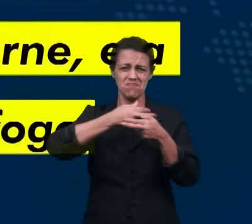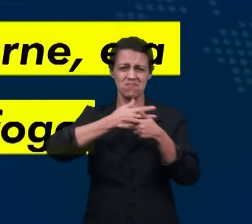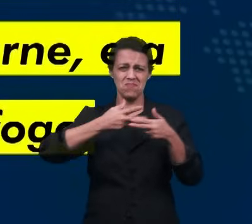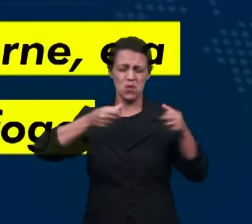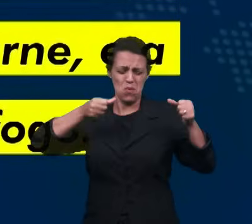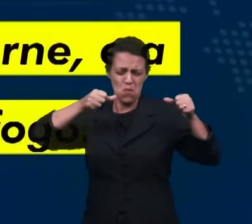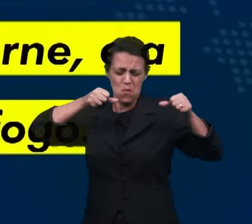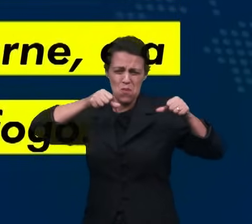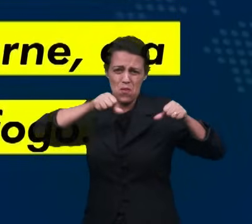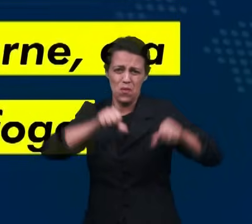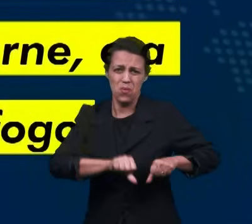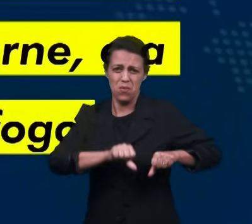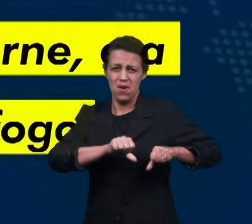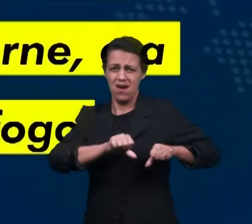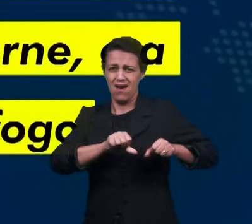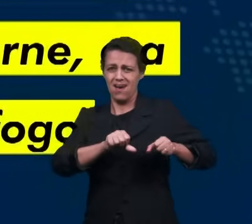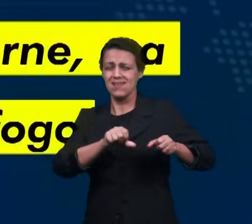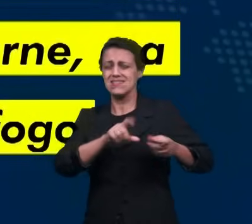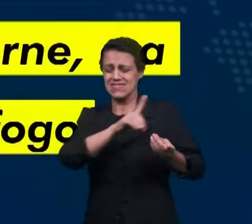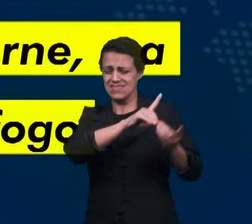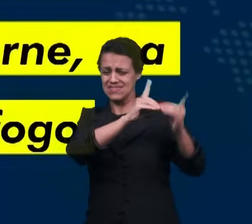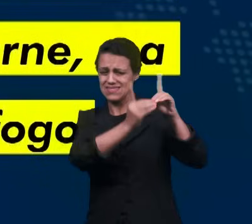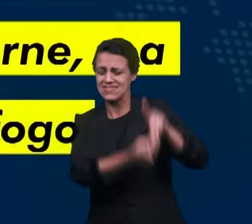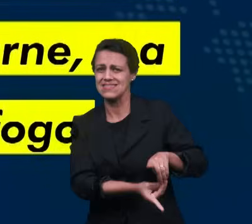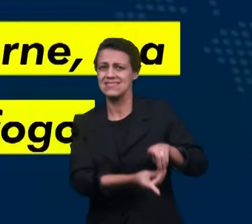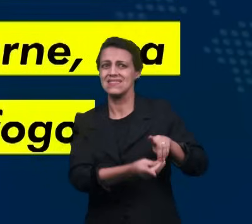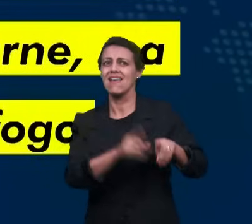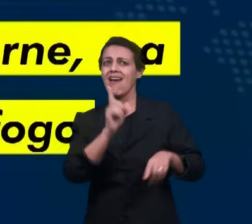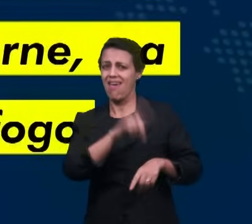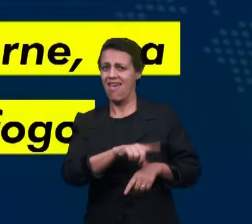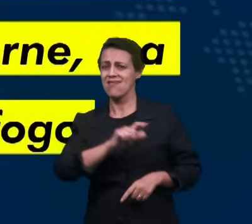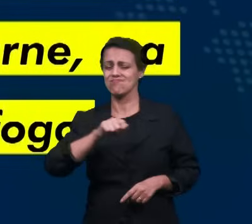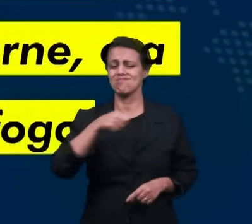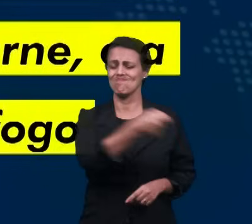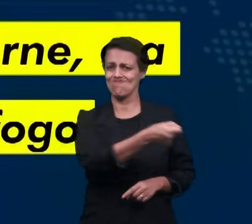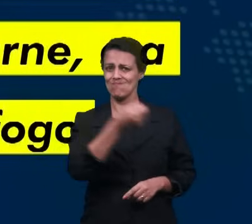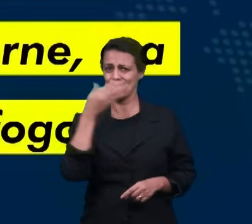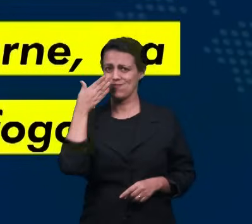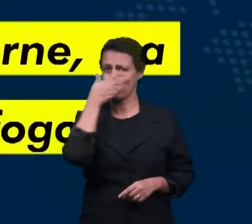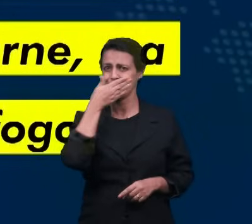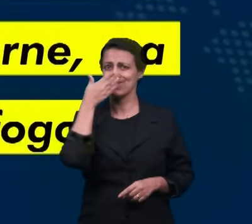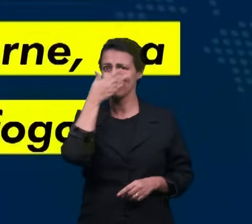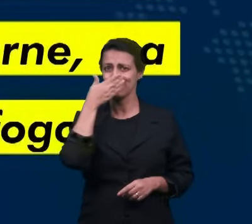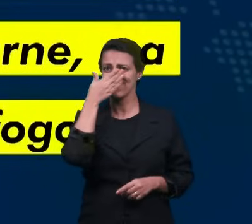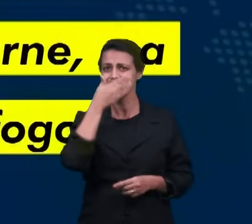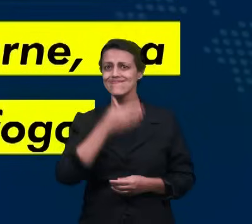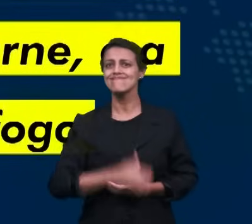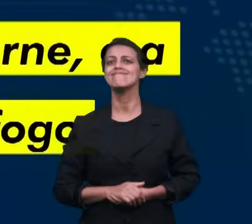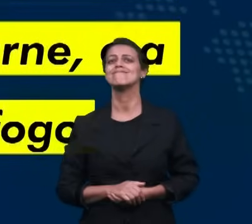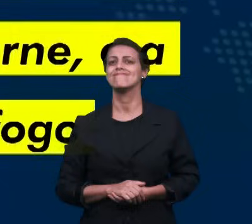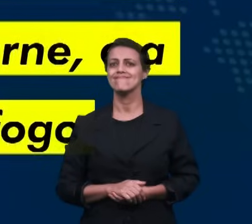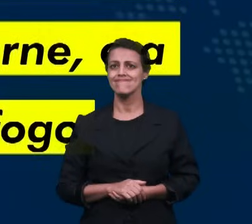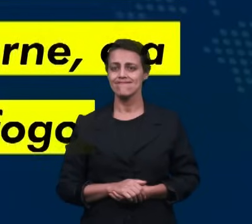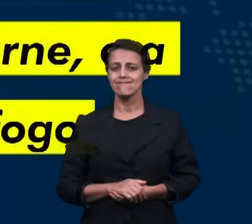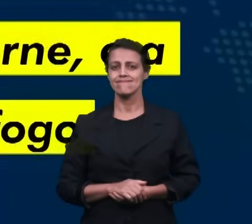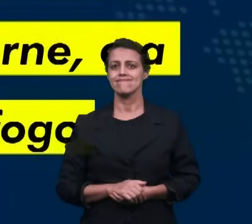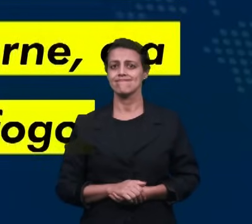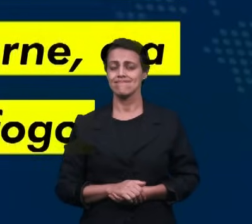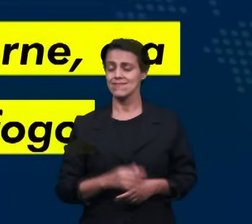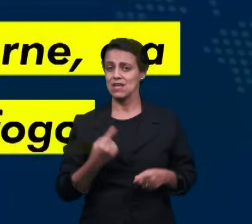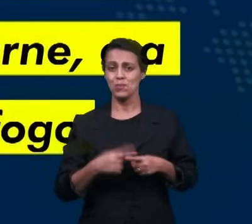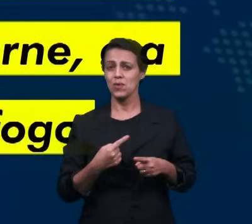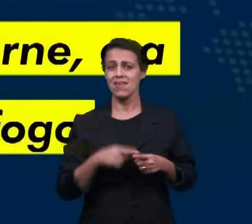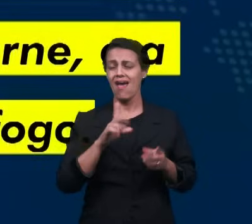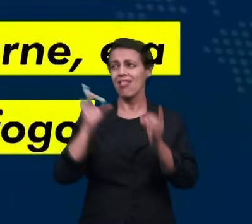sua prostituição. E ela é chamada a grande prostituta. Essa igreja infiel, sabe por quê? Que ela deixou de amar a